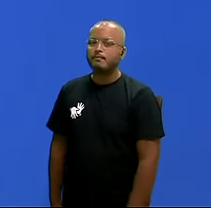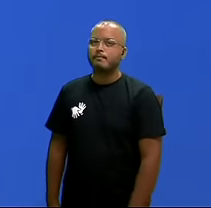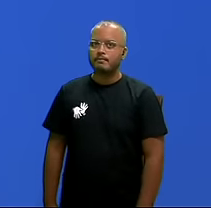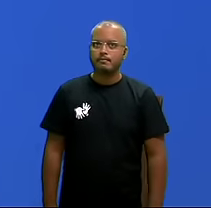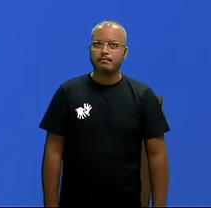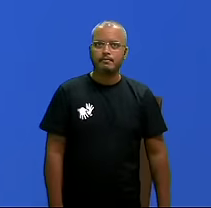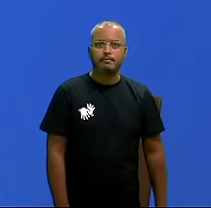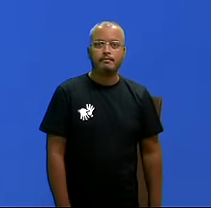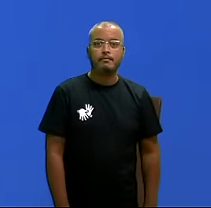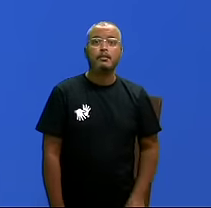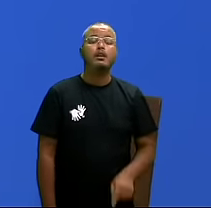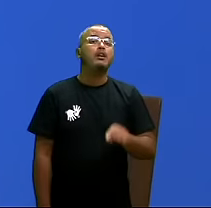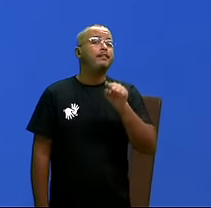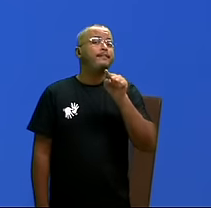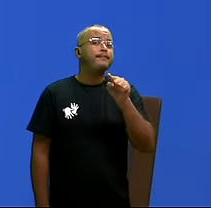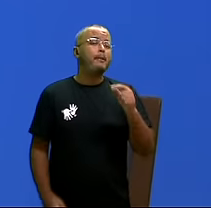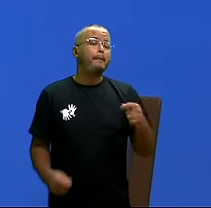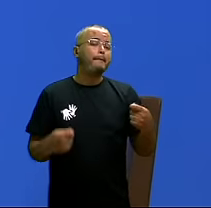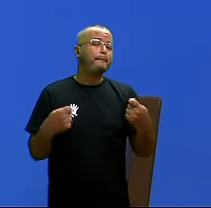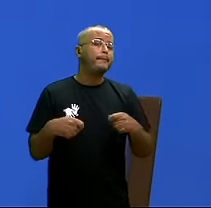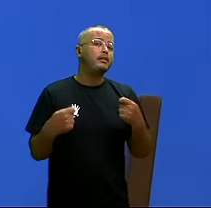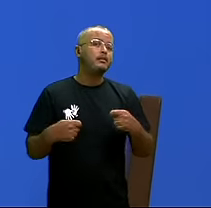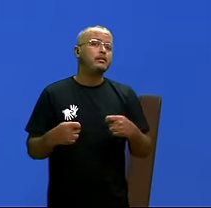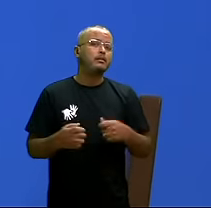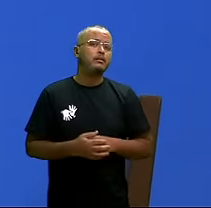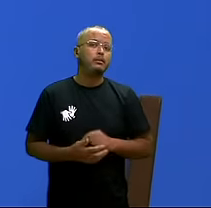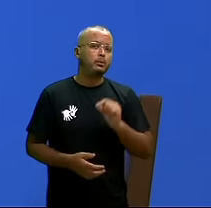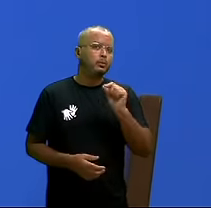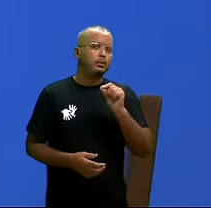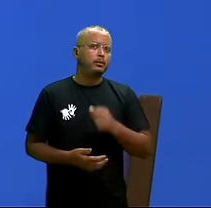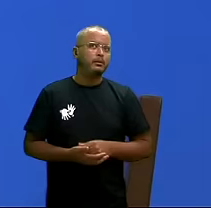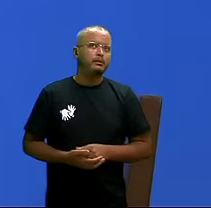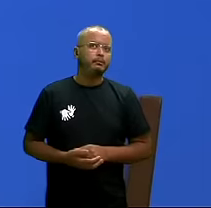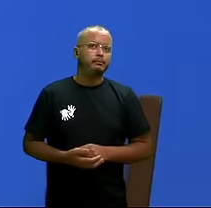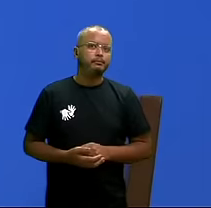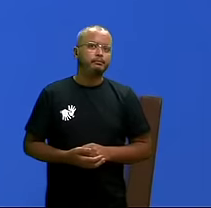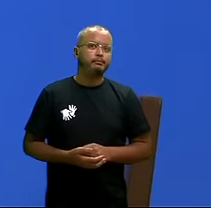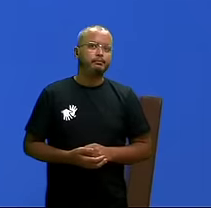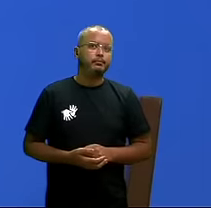E aí você precisa de uma primeira coisa. Jesus, segura esse relógio.